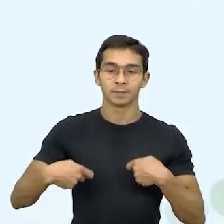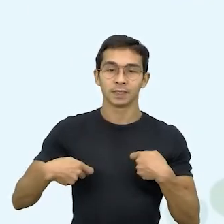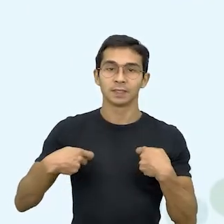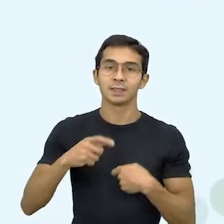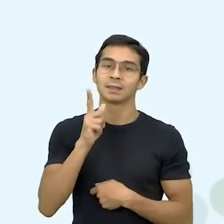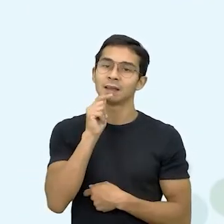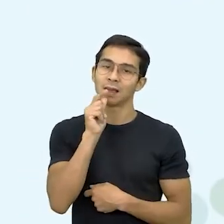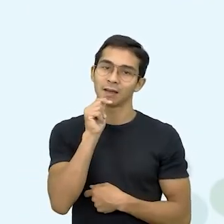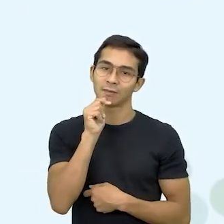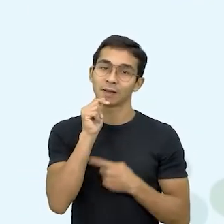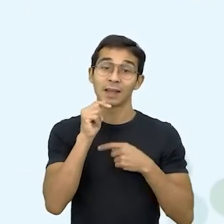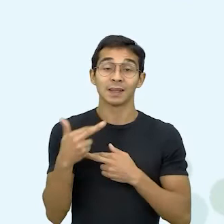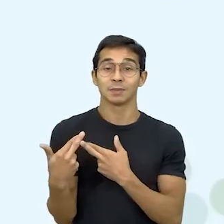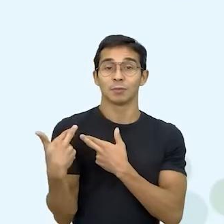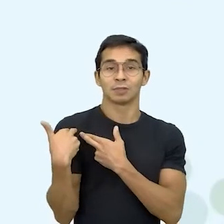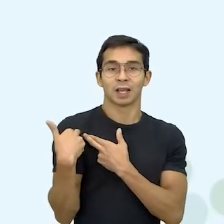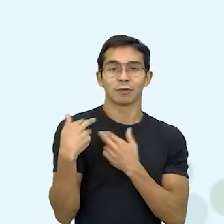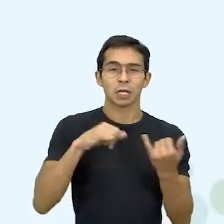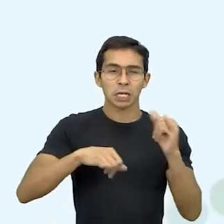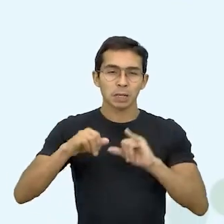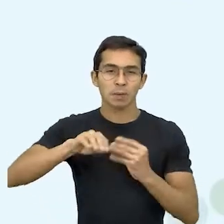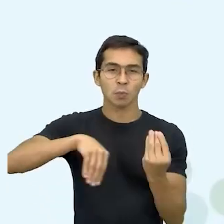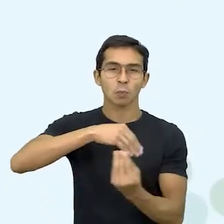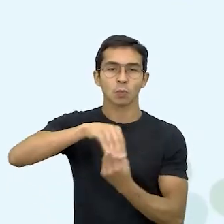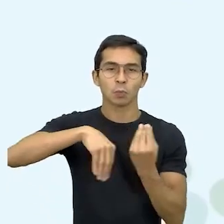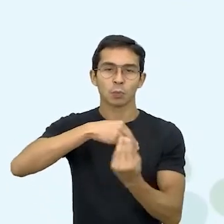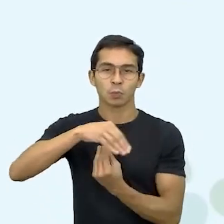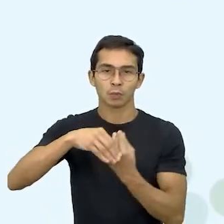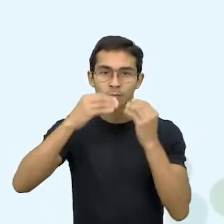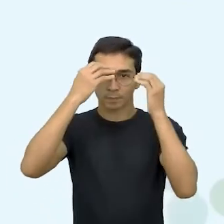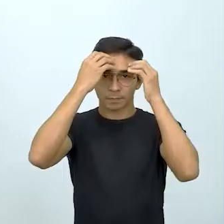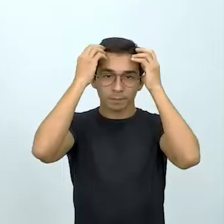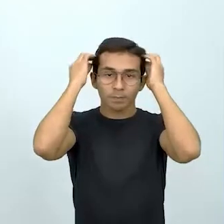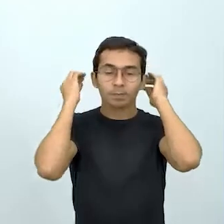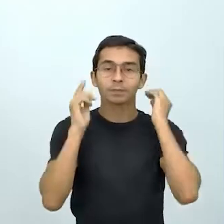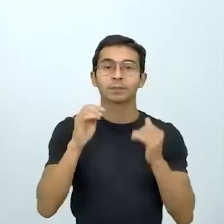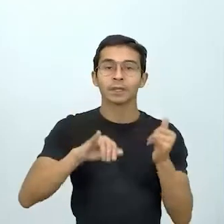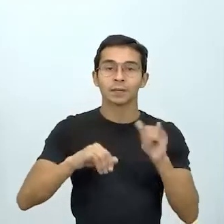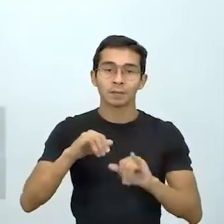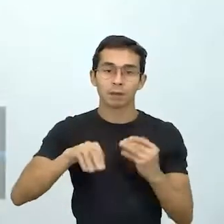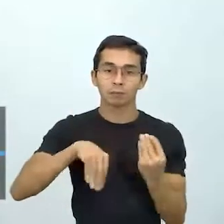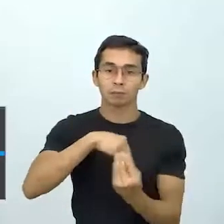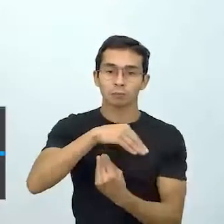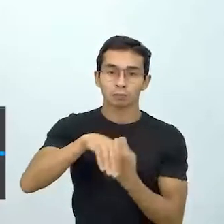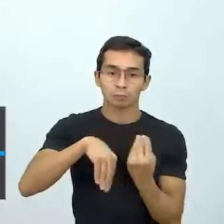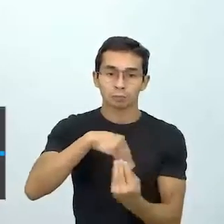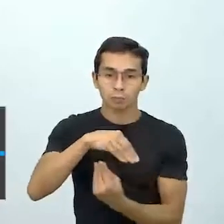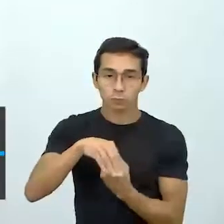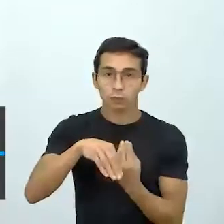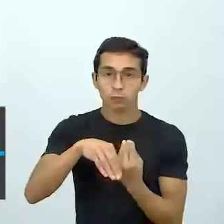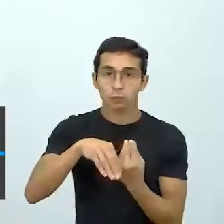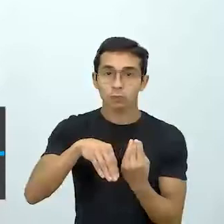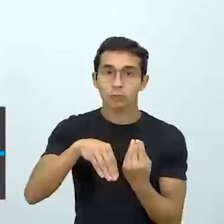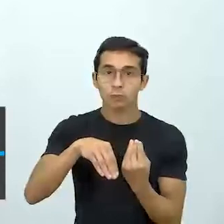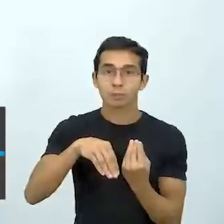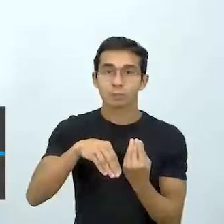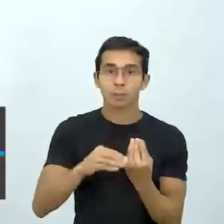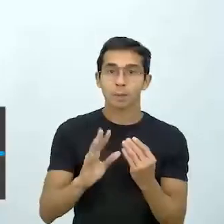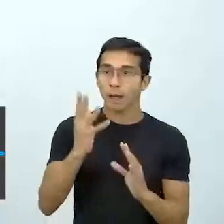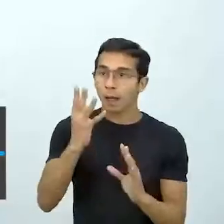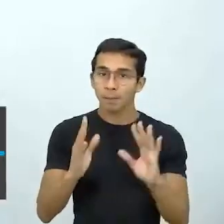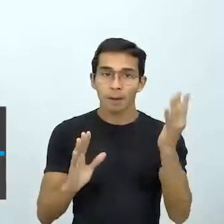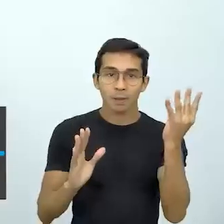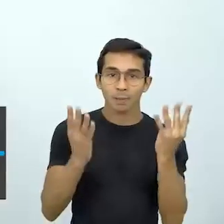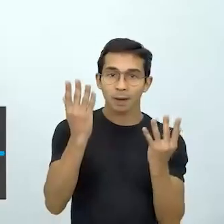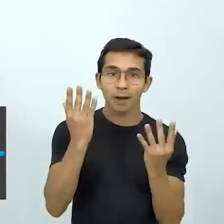reações bioquímicas e químicas. Então, quando nós falamos de reações bioquímicas, nós estamos nos referindo ao processo metabólico,